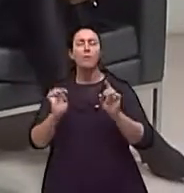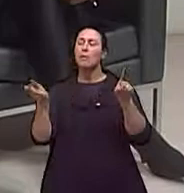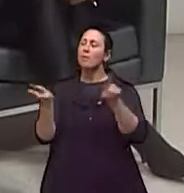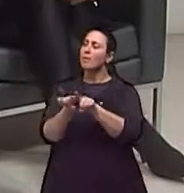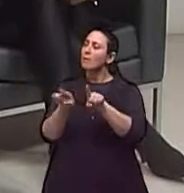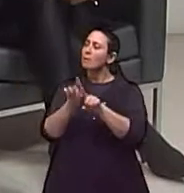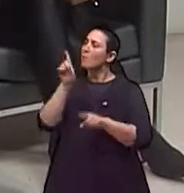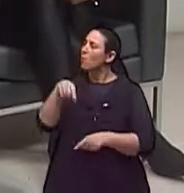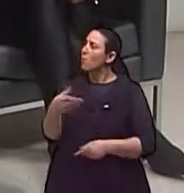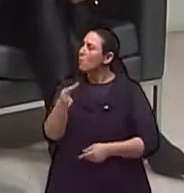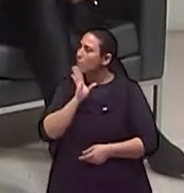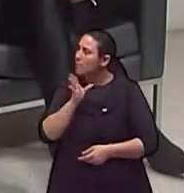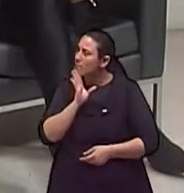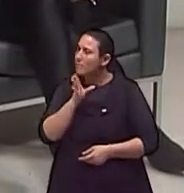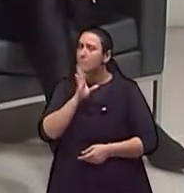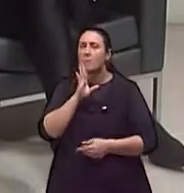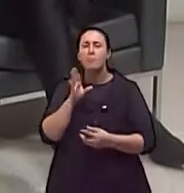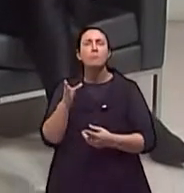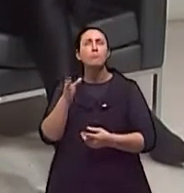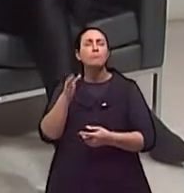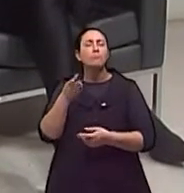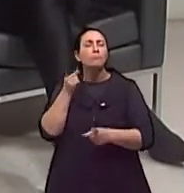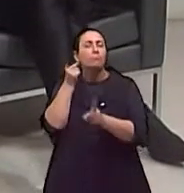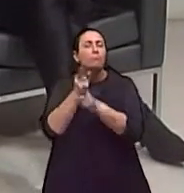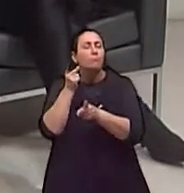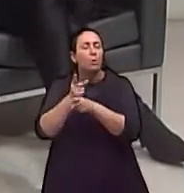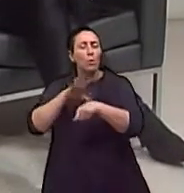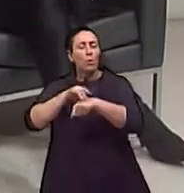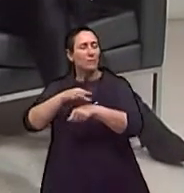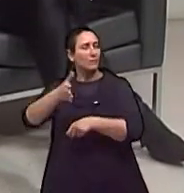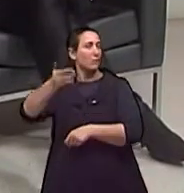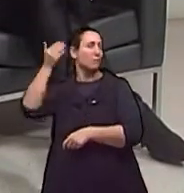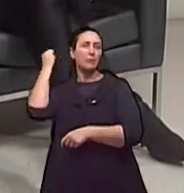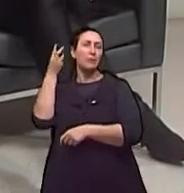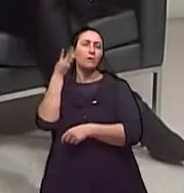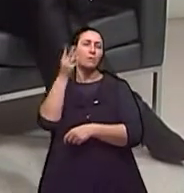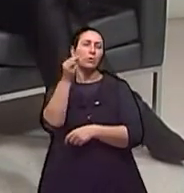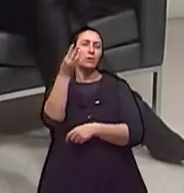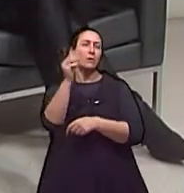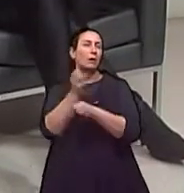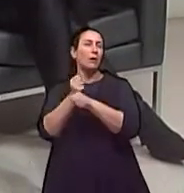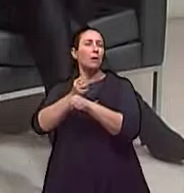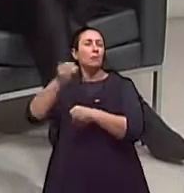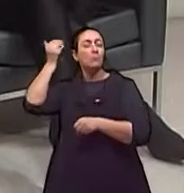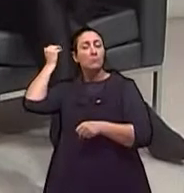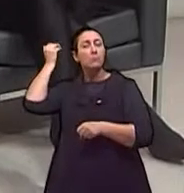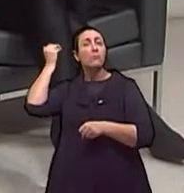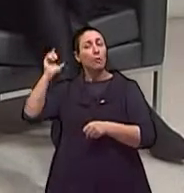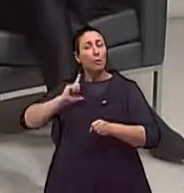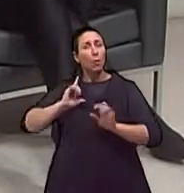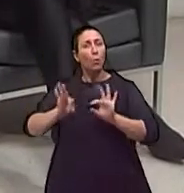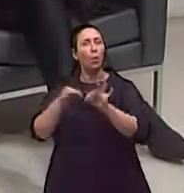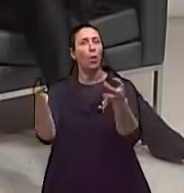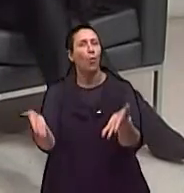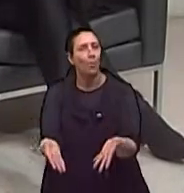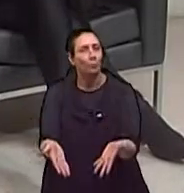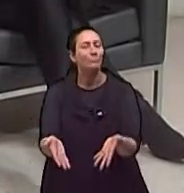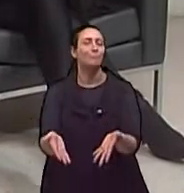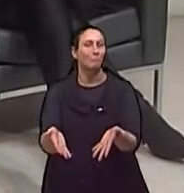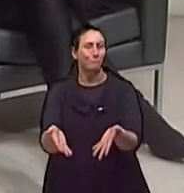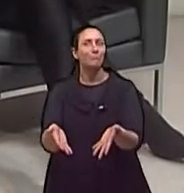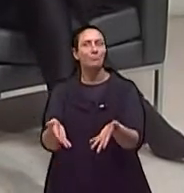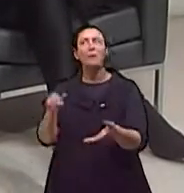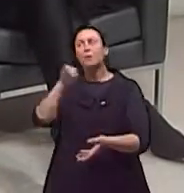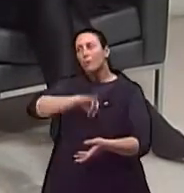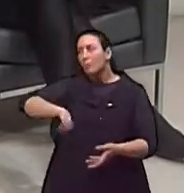conhecimento maior sobre as doenças doenças incuráveis que eram há 30 20 anos atrás já tem cura quer dizer mas nós